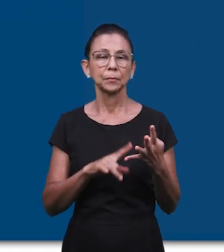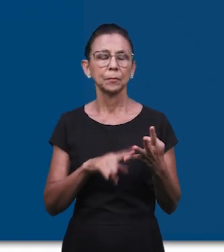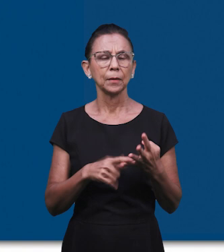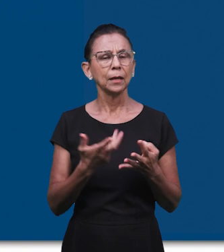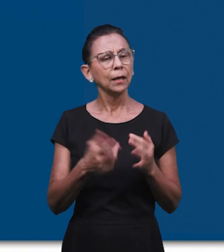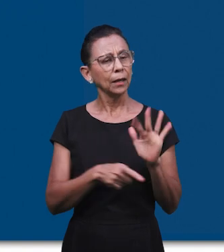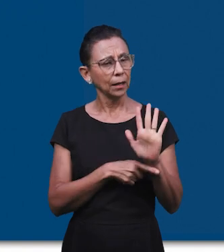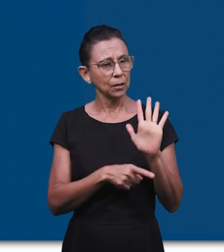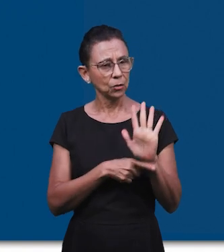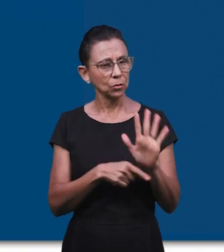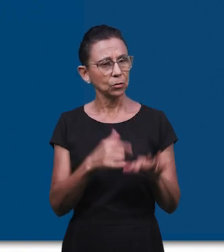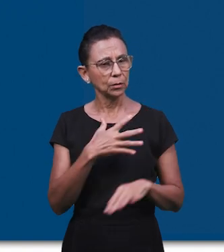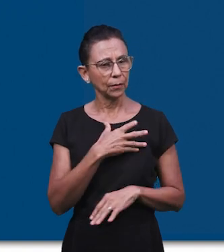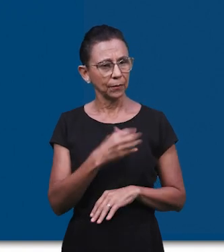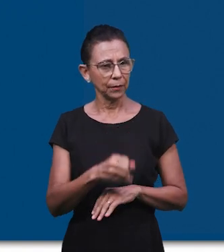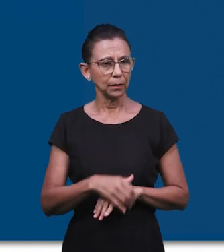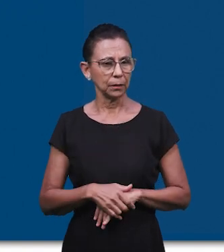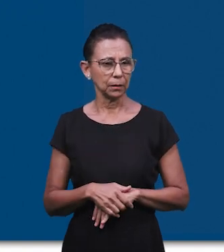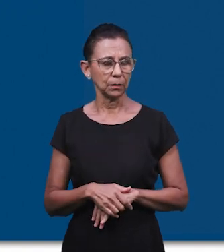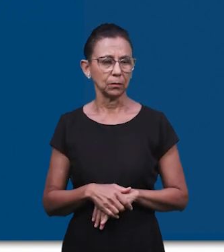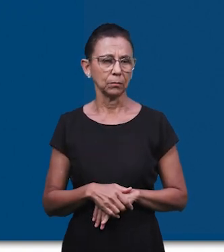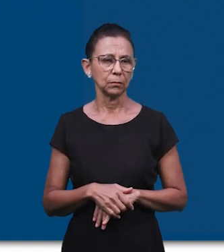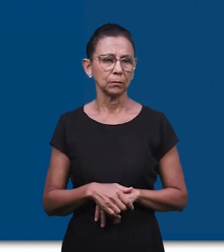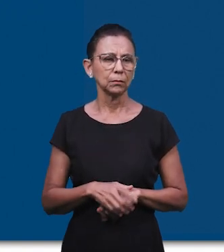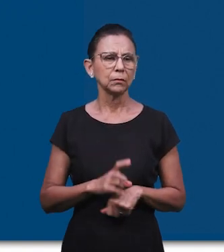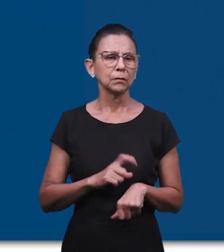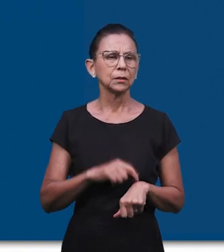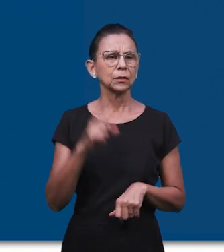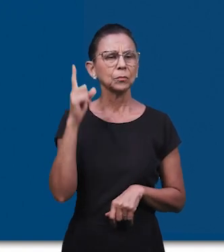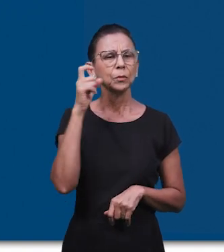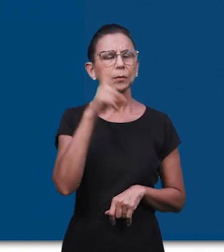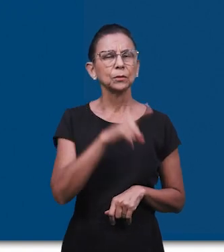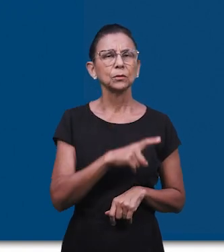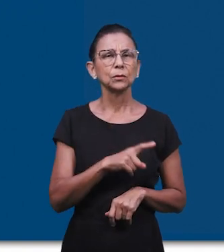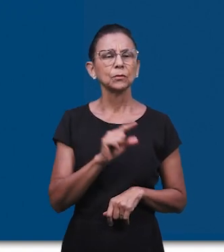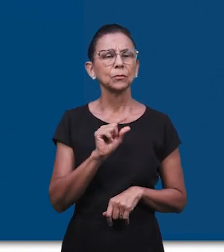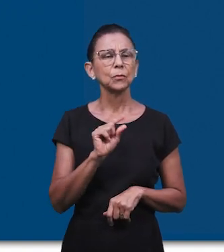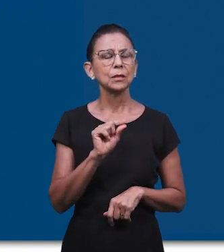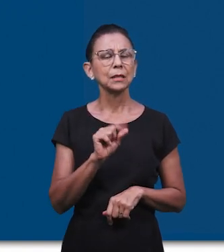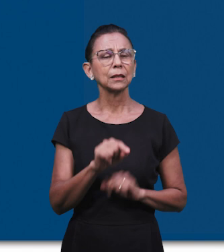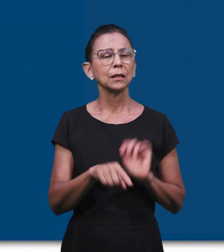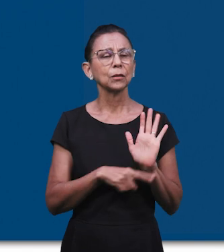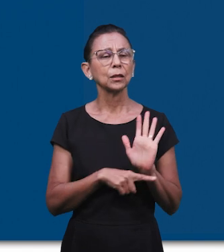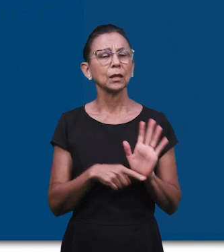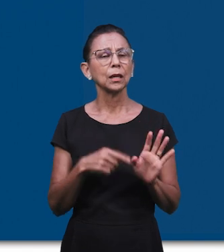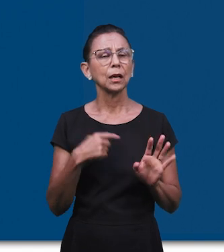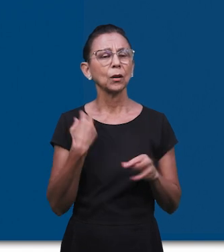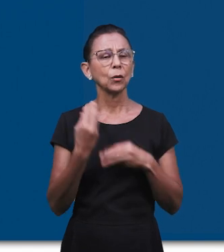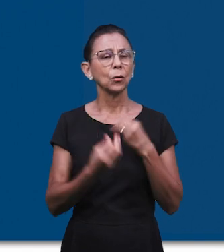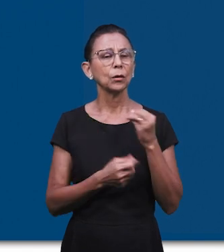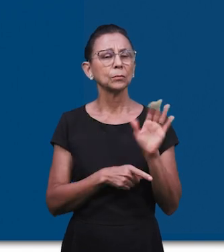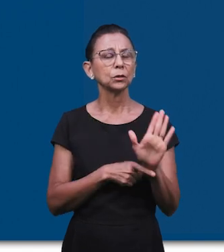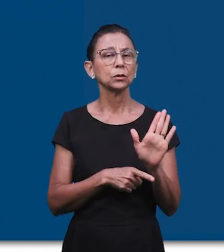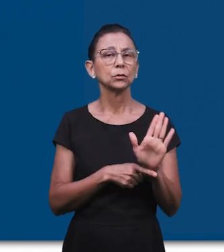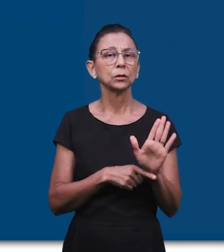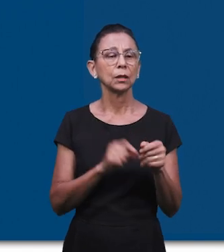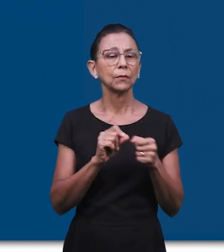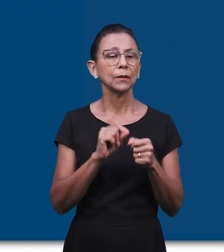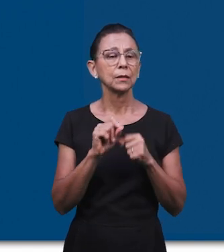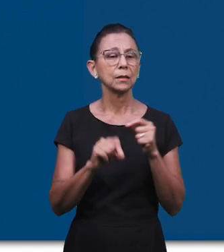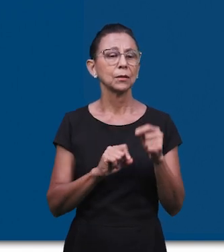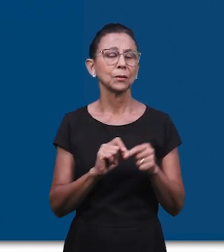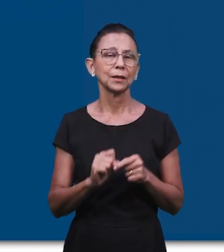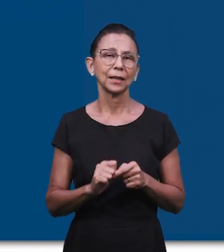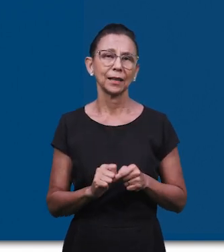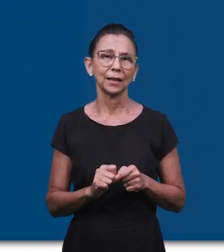ajuda. Pergunte nos momentos em que ele está passando o que você pode fazer, o que pode ajudá-lo. Isso demonstrará